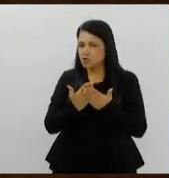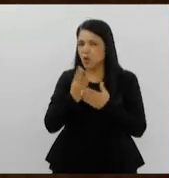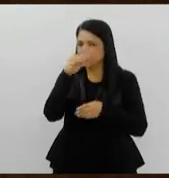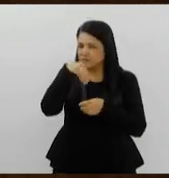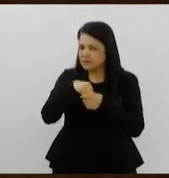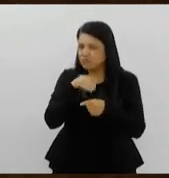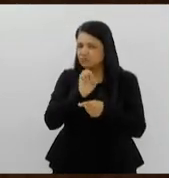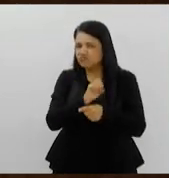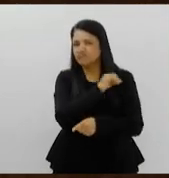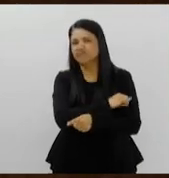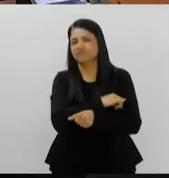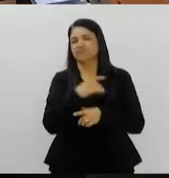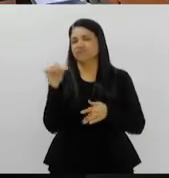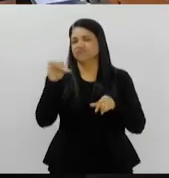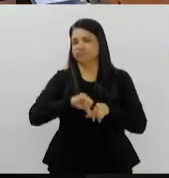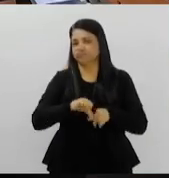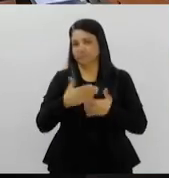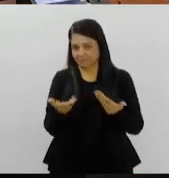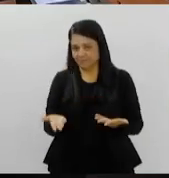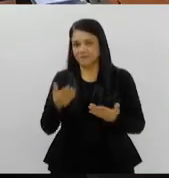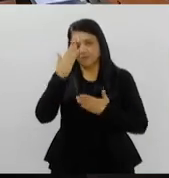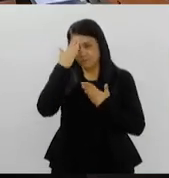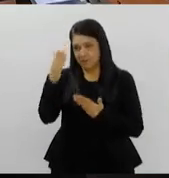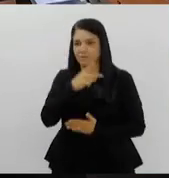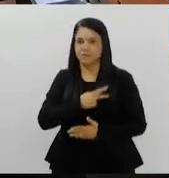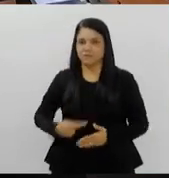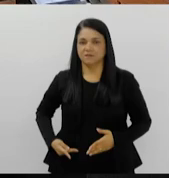Estado do Rio de Janeiro. Obrigado, senhor presidente.